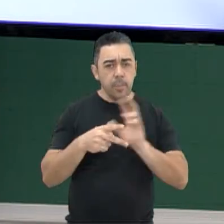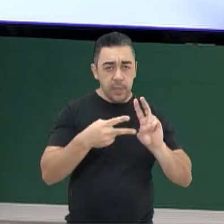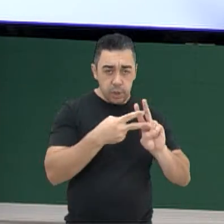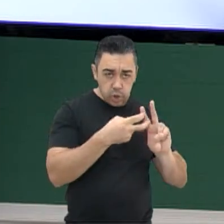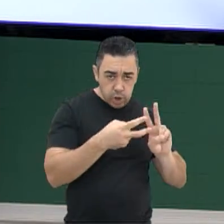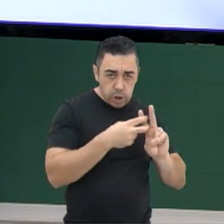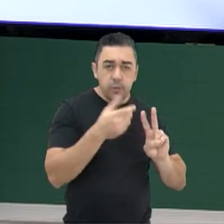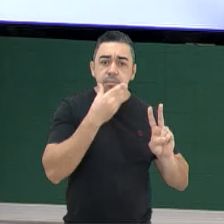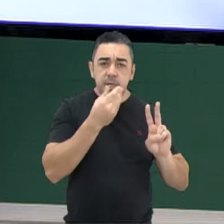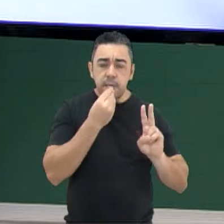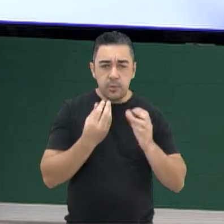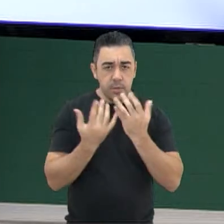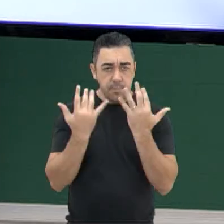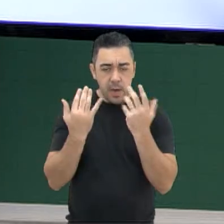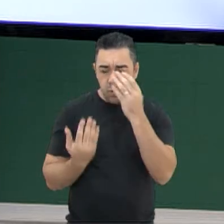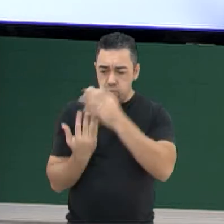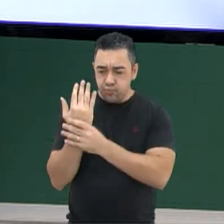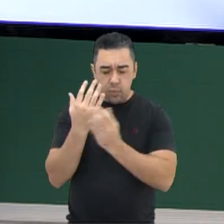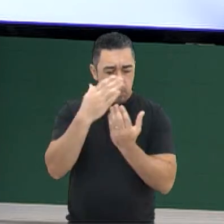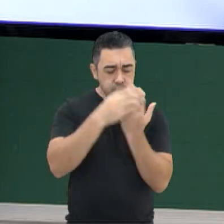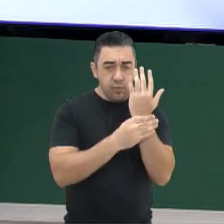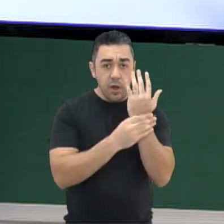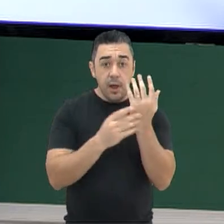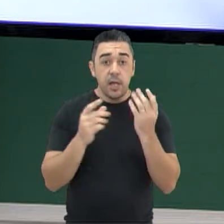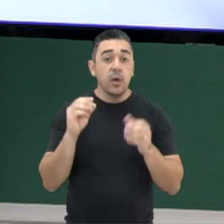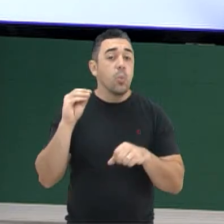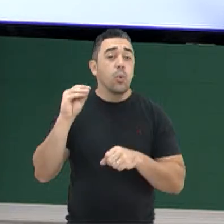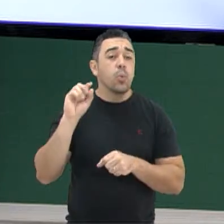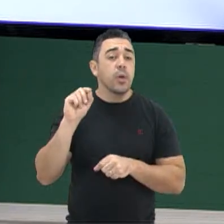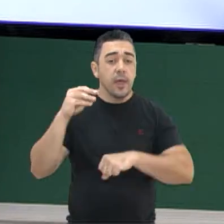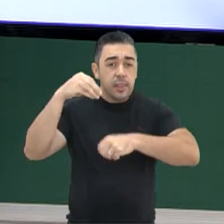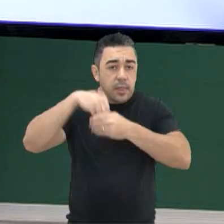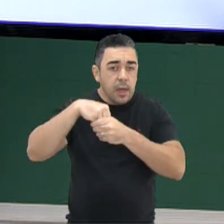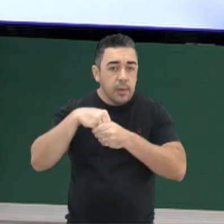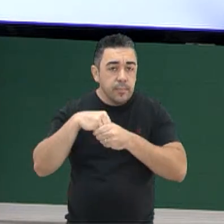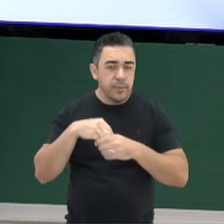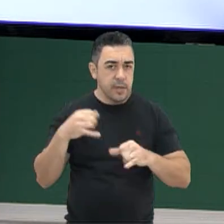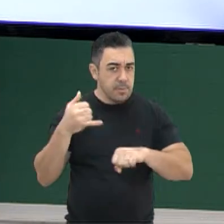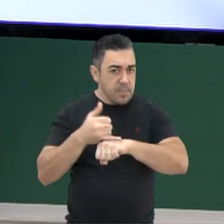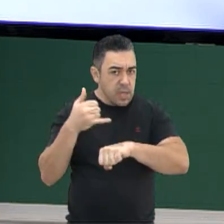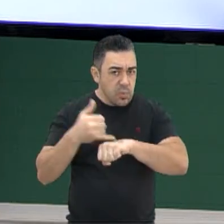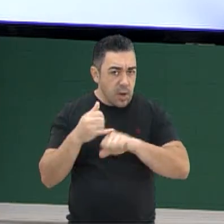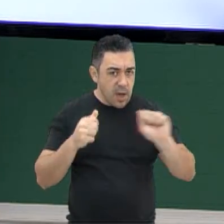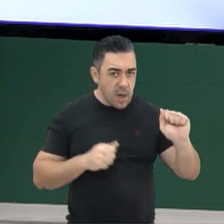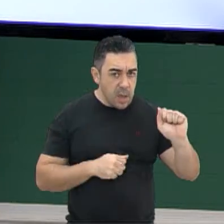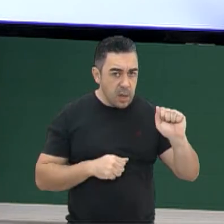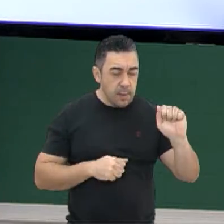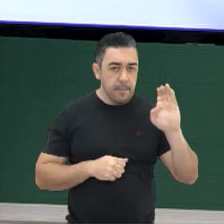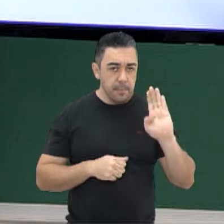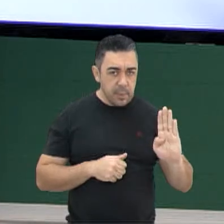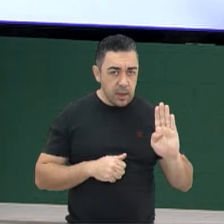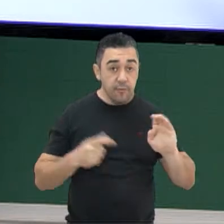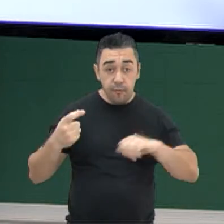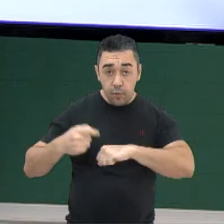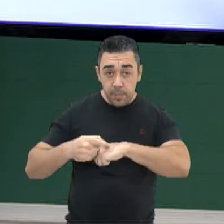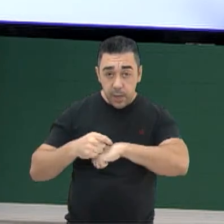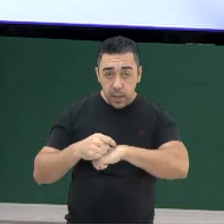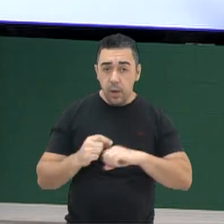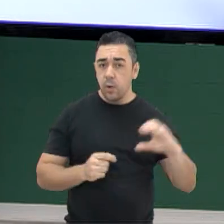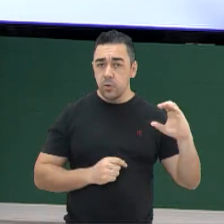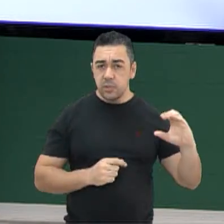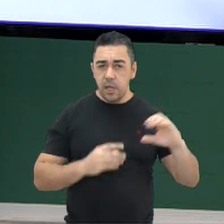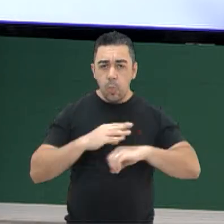meninos colocam a mão dentro de luvas de palhas que estão cheias de A. Espinhos, será? B. Formigas? Ou